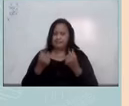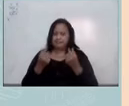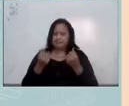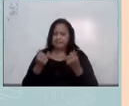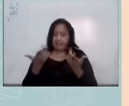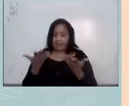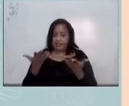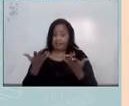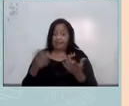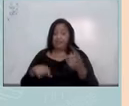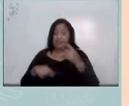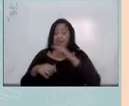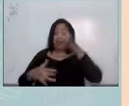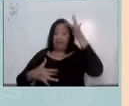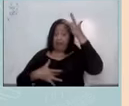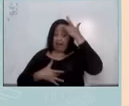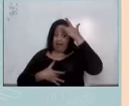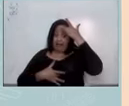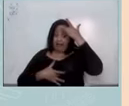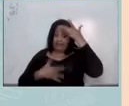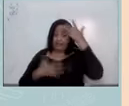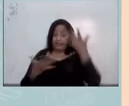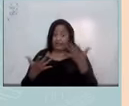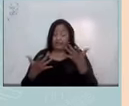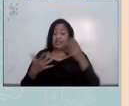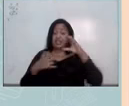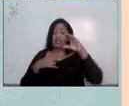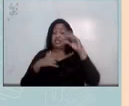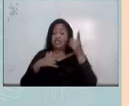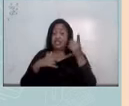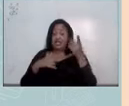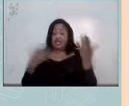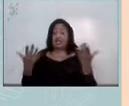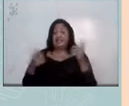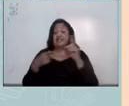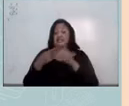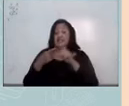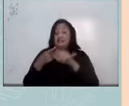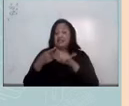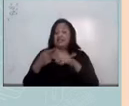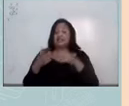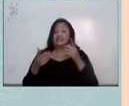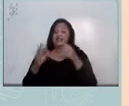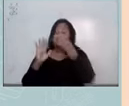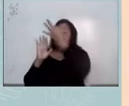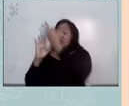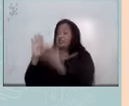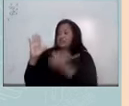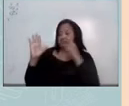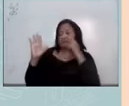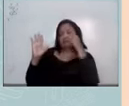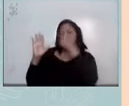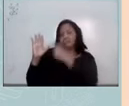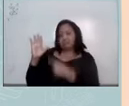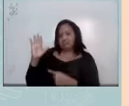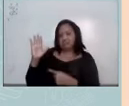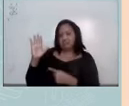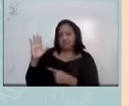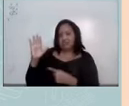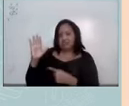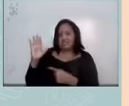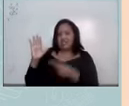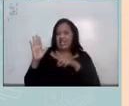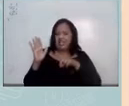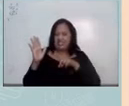malária, dengue, doença de Chagas, leishmaniose, tuberculose, hanseníase, as eumintíases, né, que são as